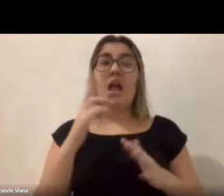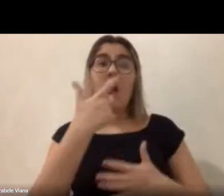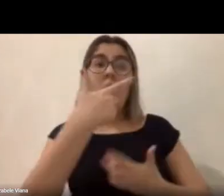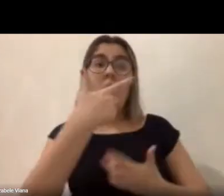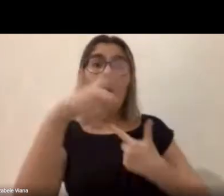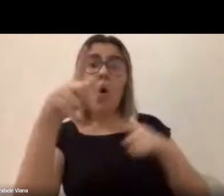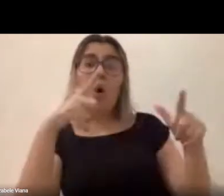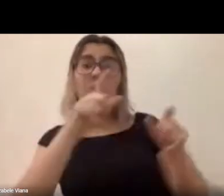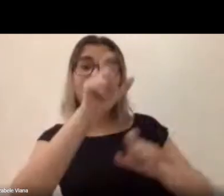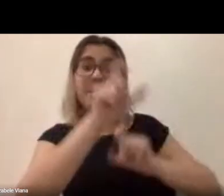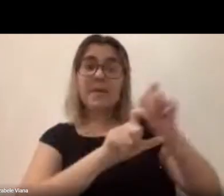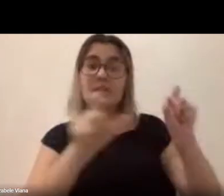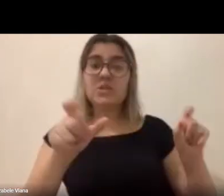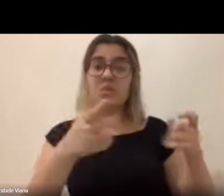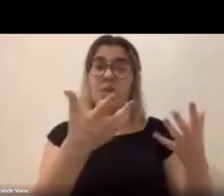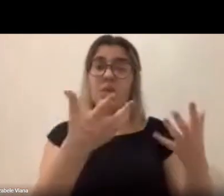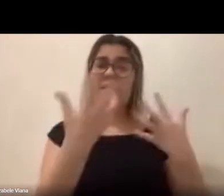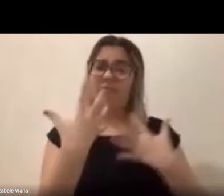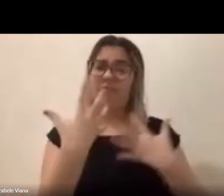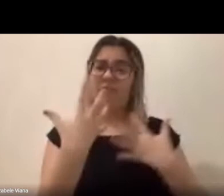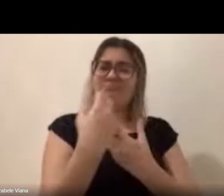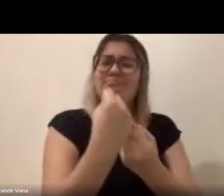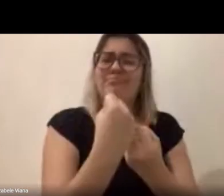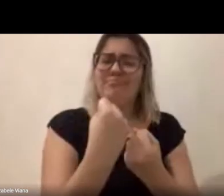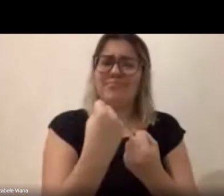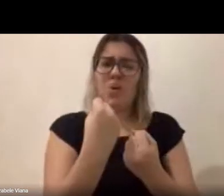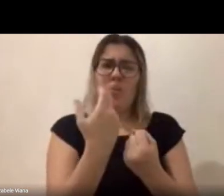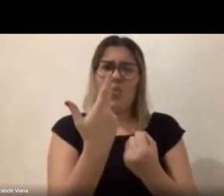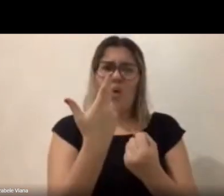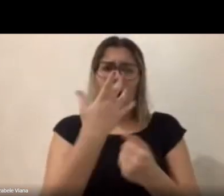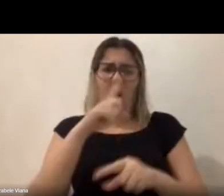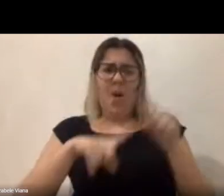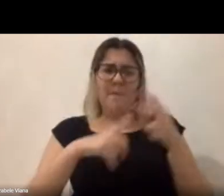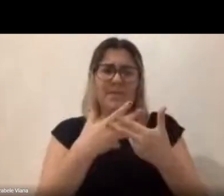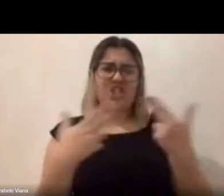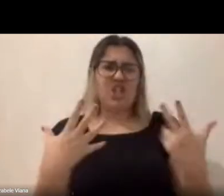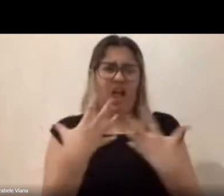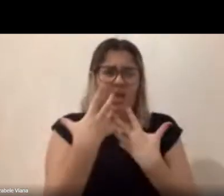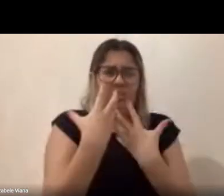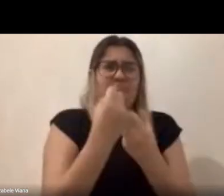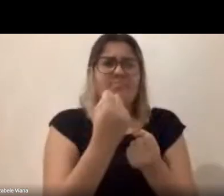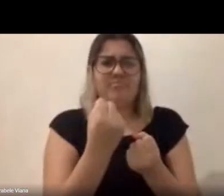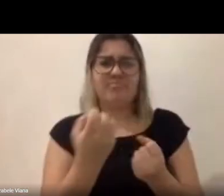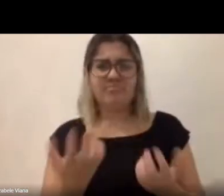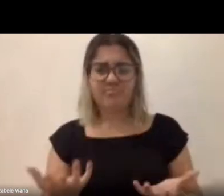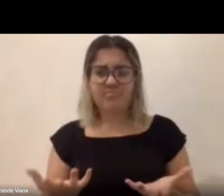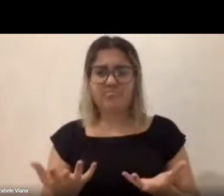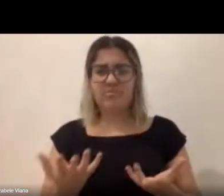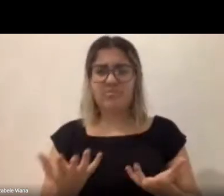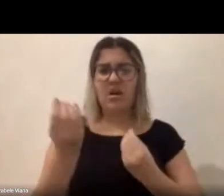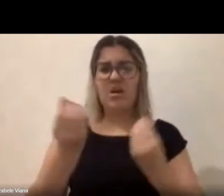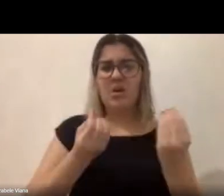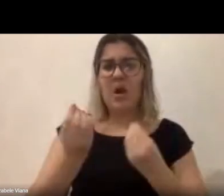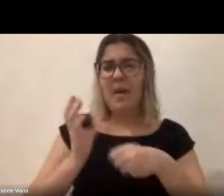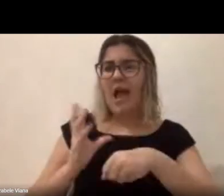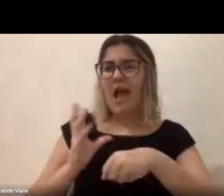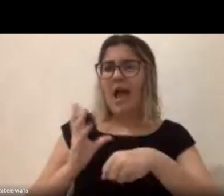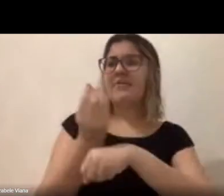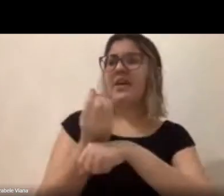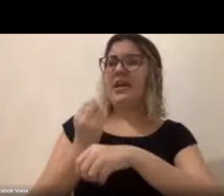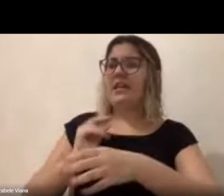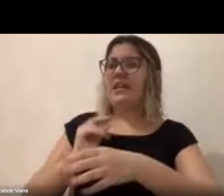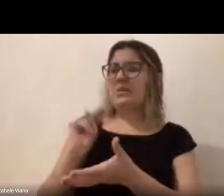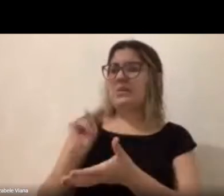objetos, né? A bel prazer dos eventos, dos editais. Sabe?